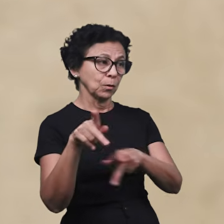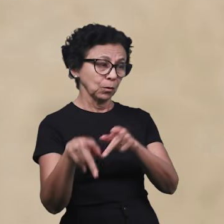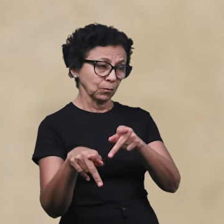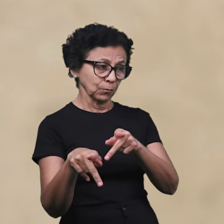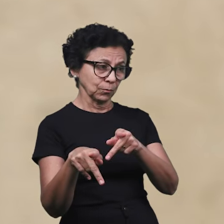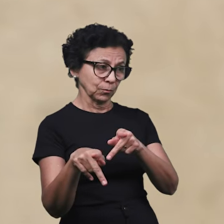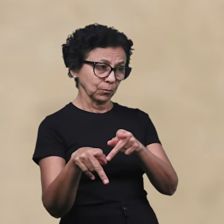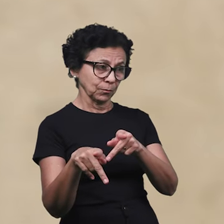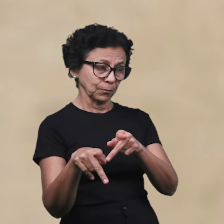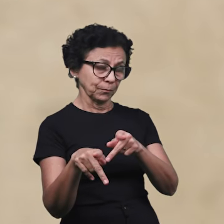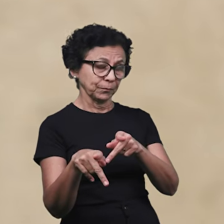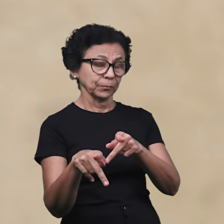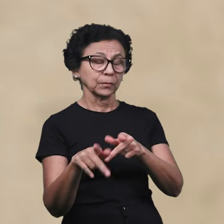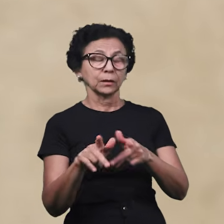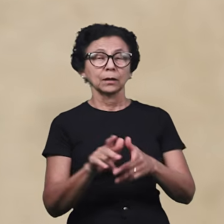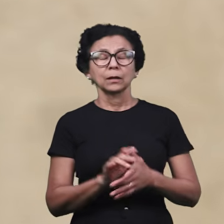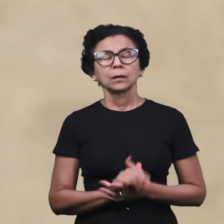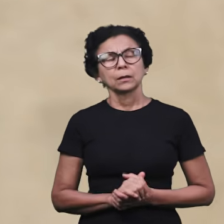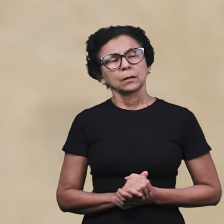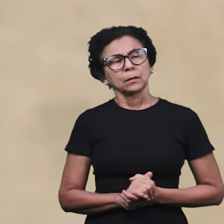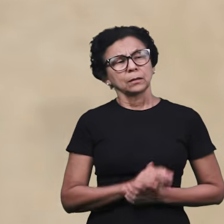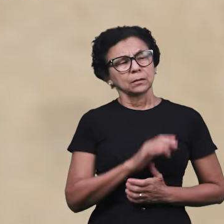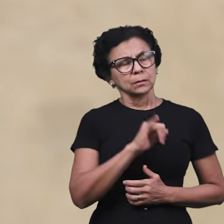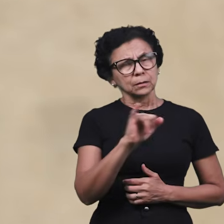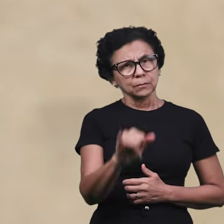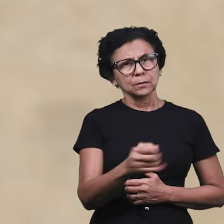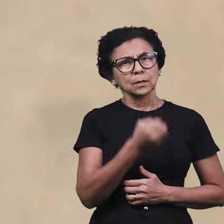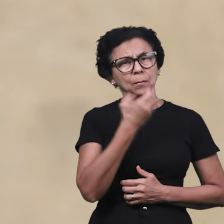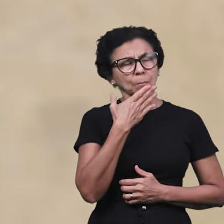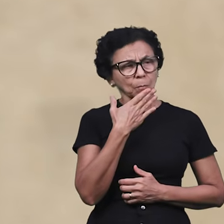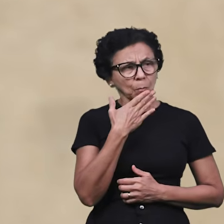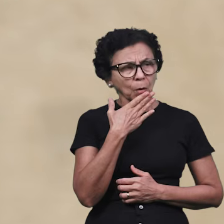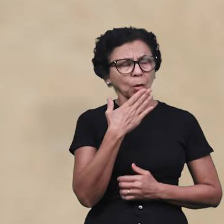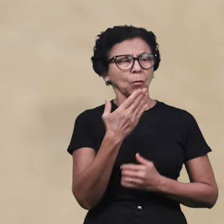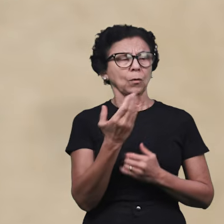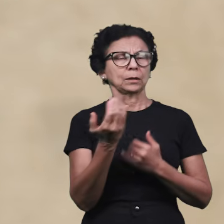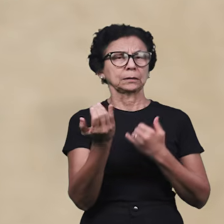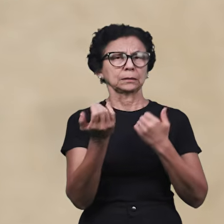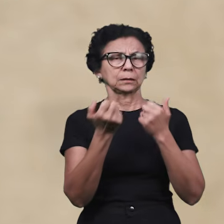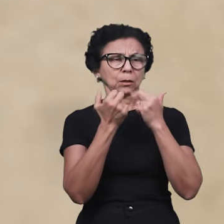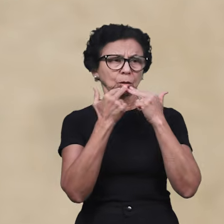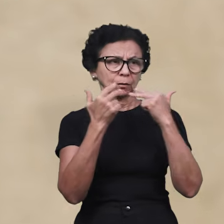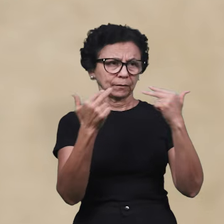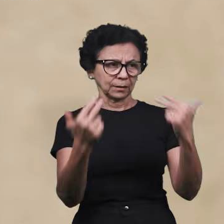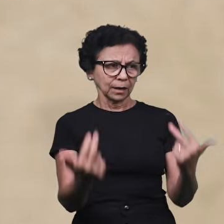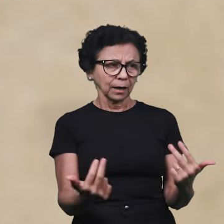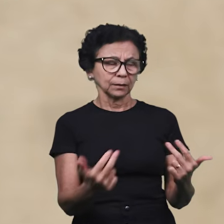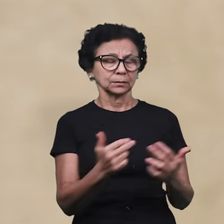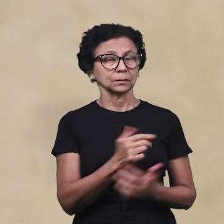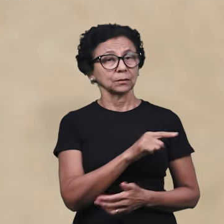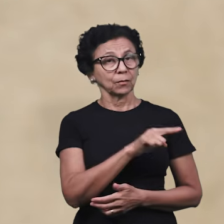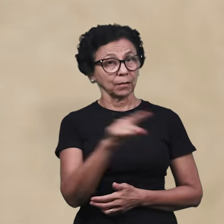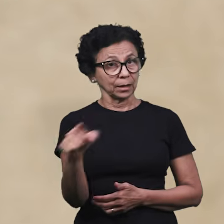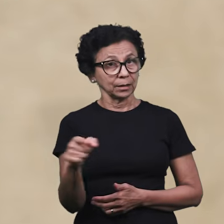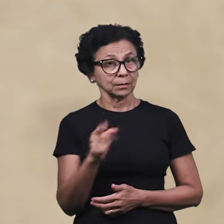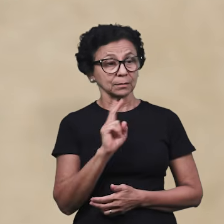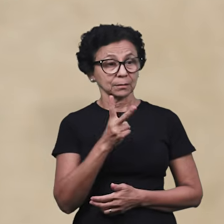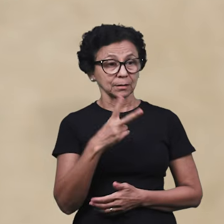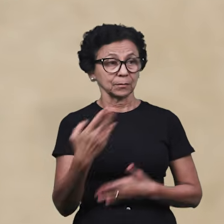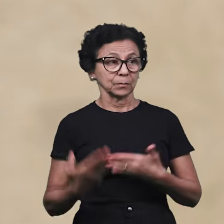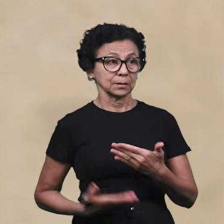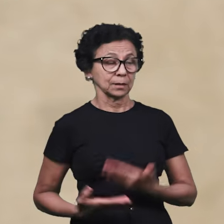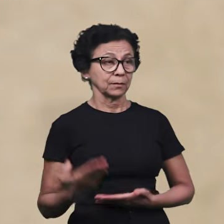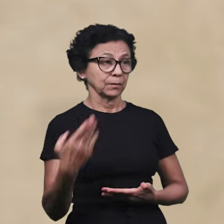o servires, e respondendo-lhe, lhe falares boas palavras, todos os dias eles serão teus servos.